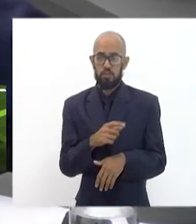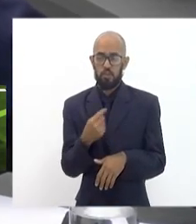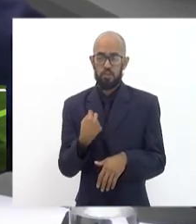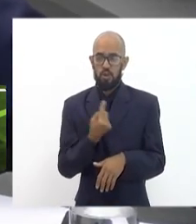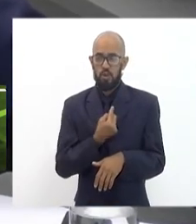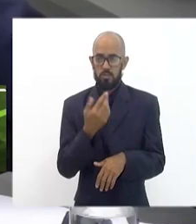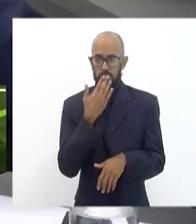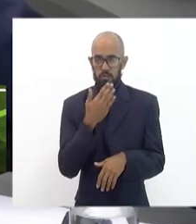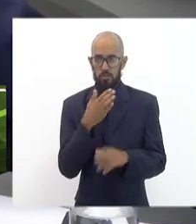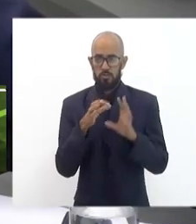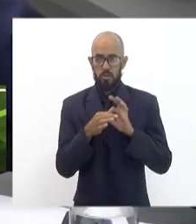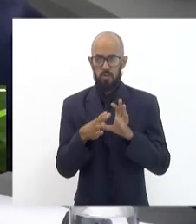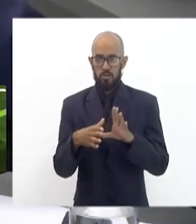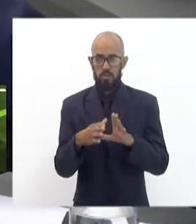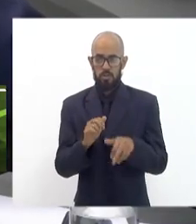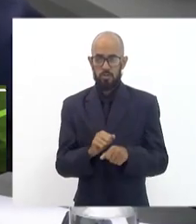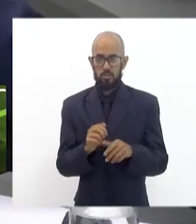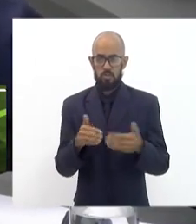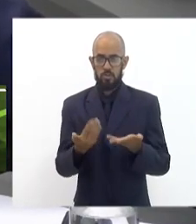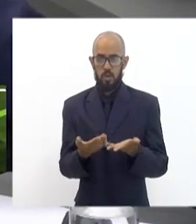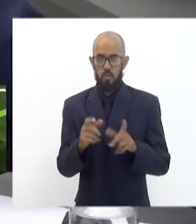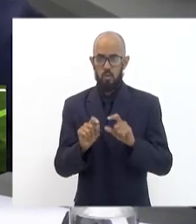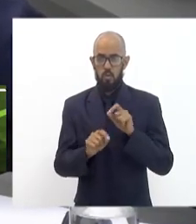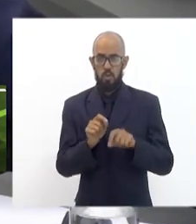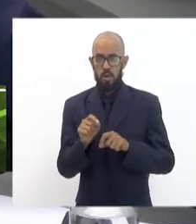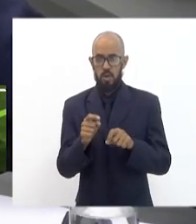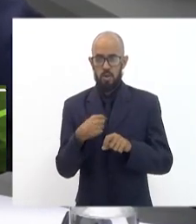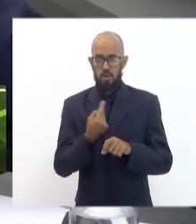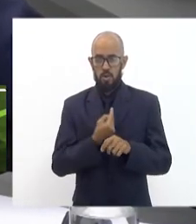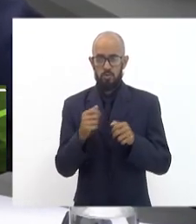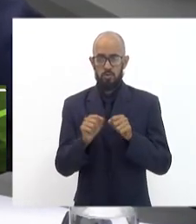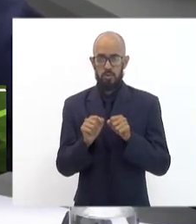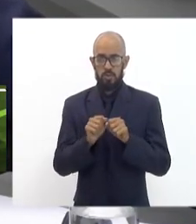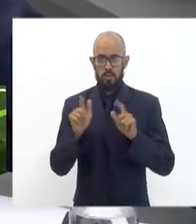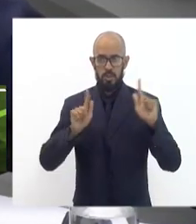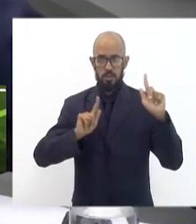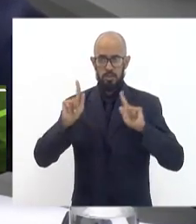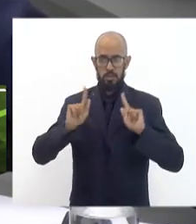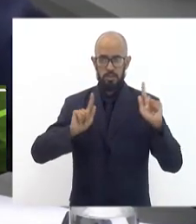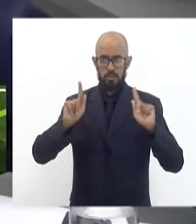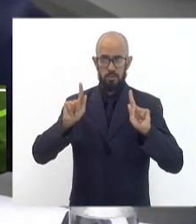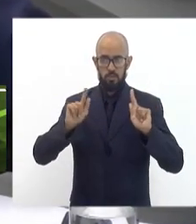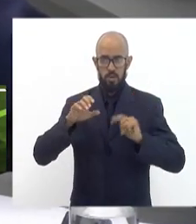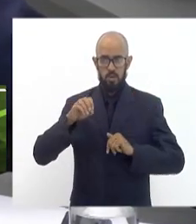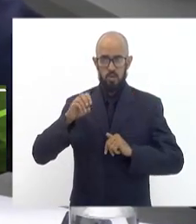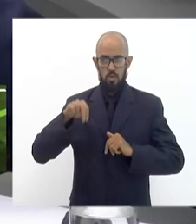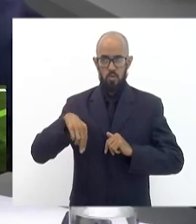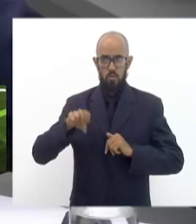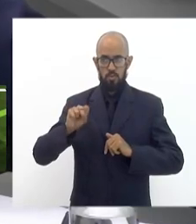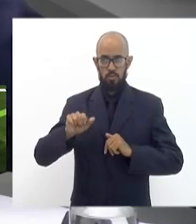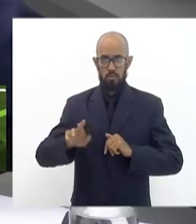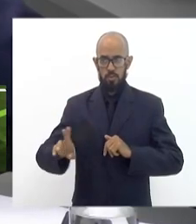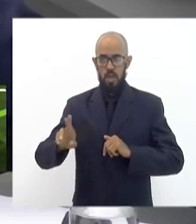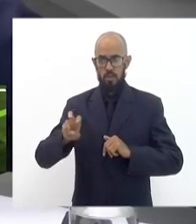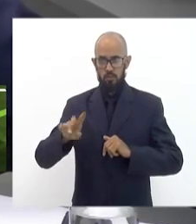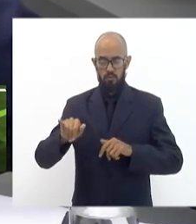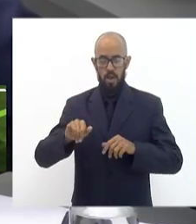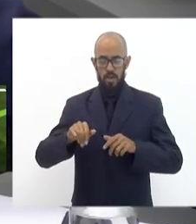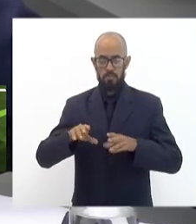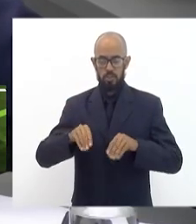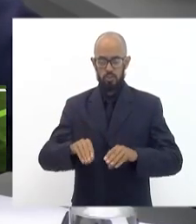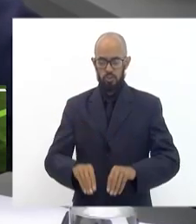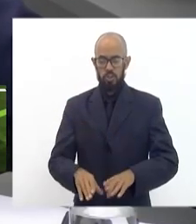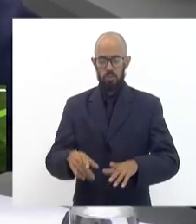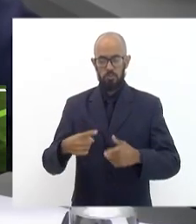essa autorização Então a gente vai fazer esse pregão a conserva ou vai operar que é obrigação dela encontra tem